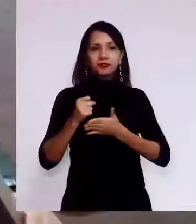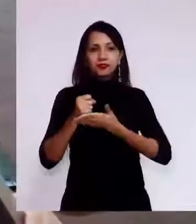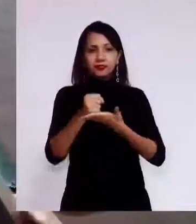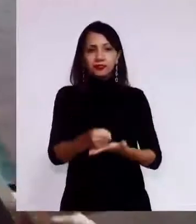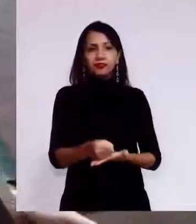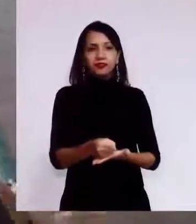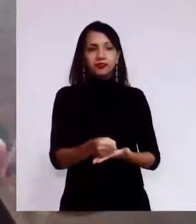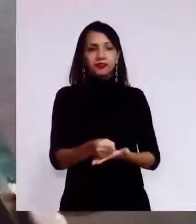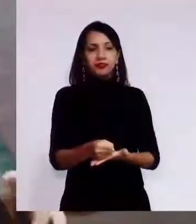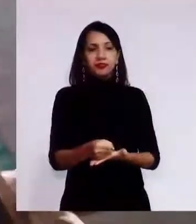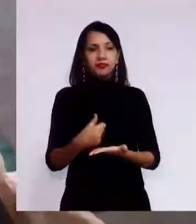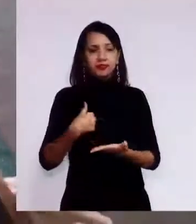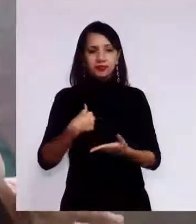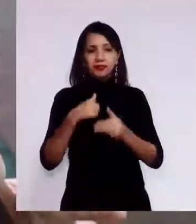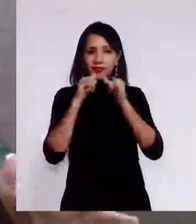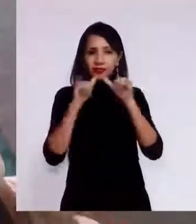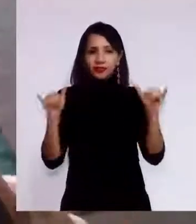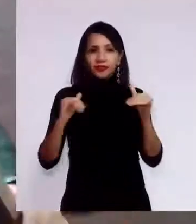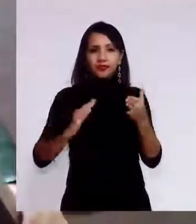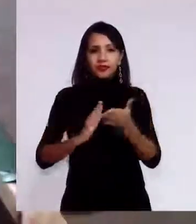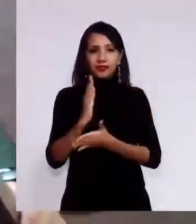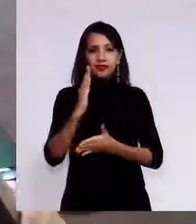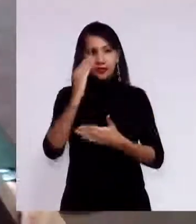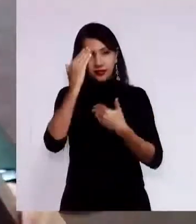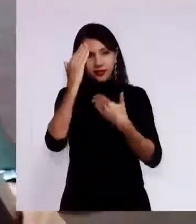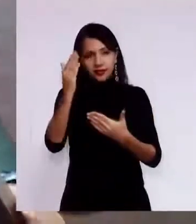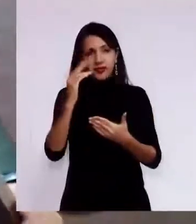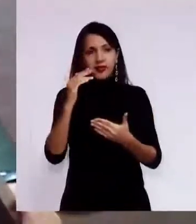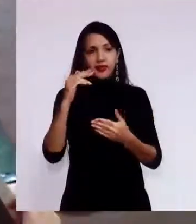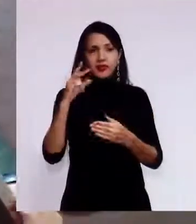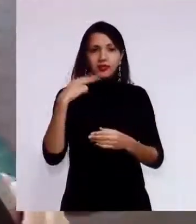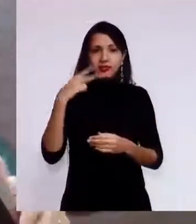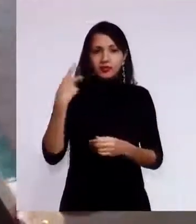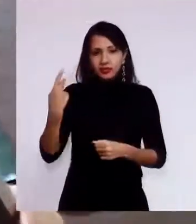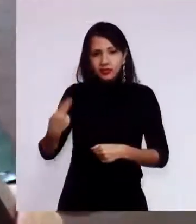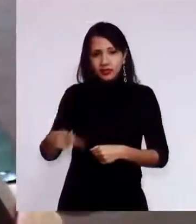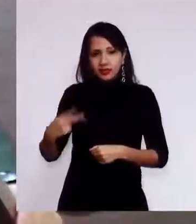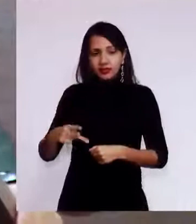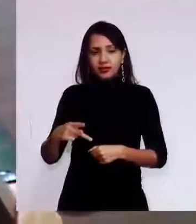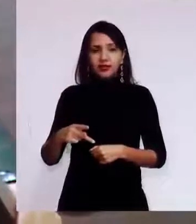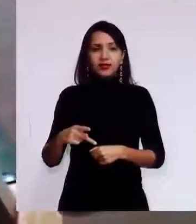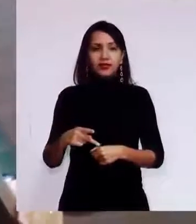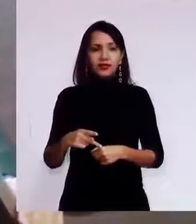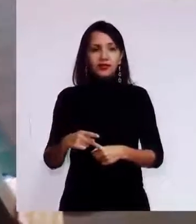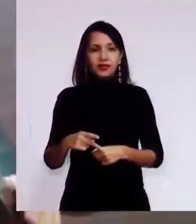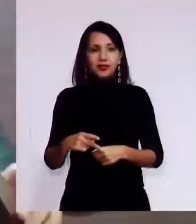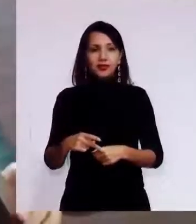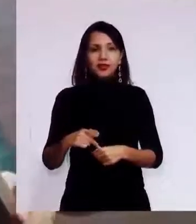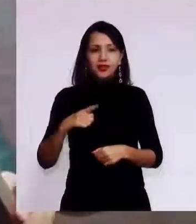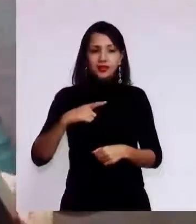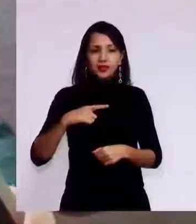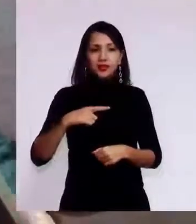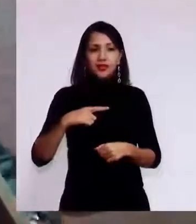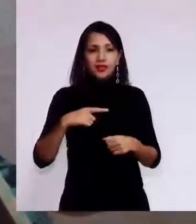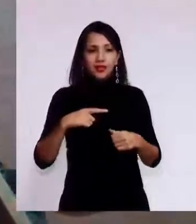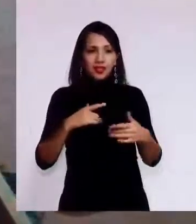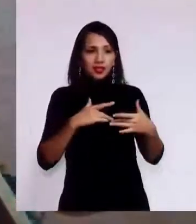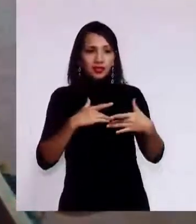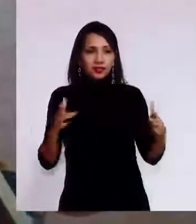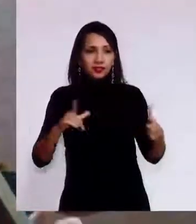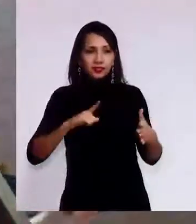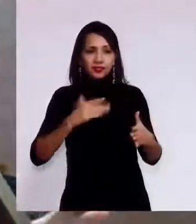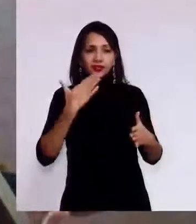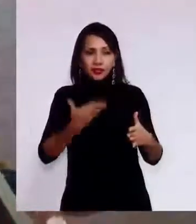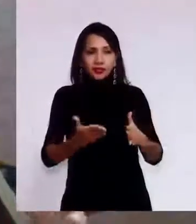apoiando, que eu falei e que foi aprovado. Agradeço aos vereadores dessa casa, a moção de apelo 97 de 2018.